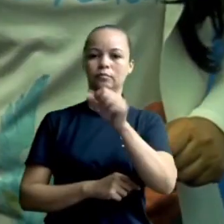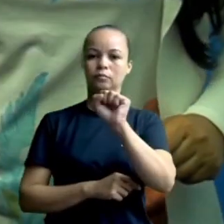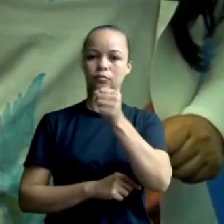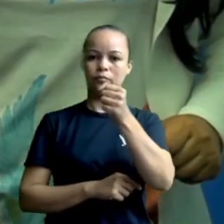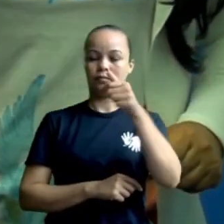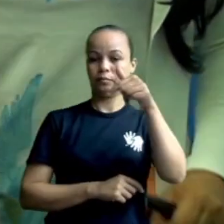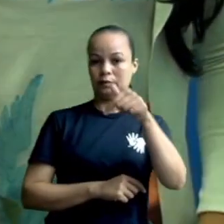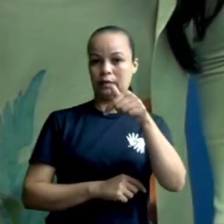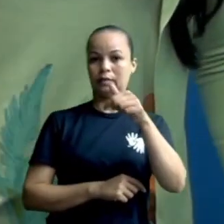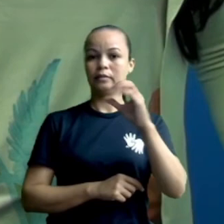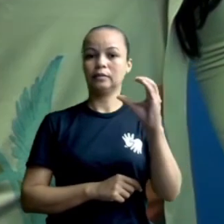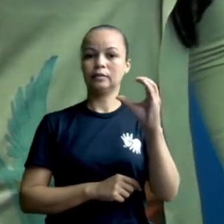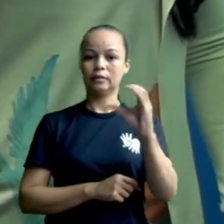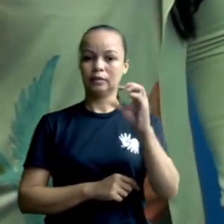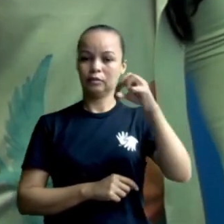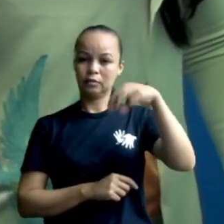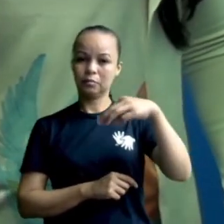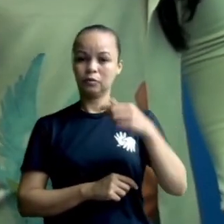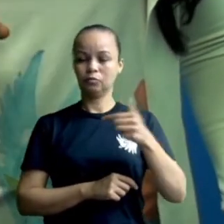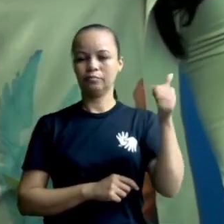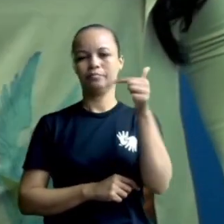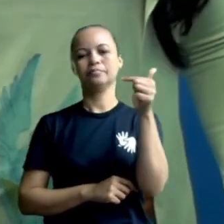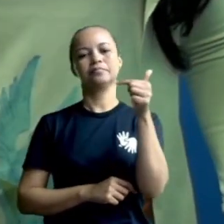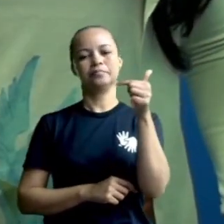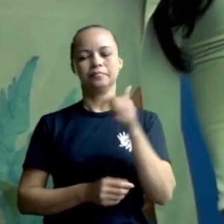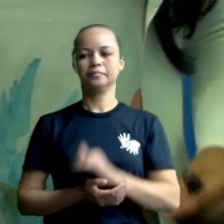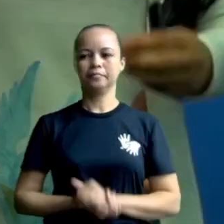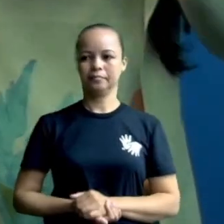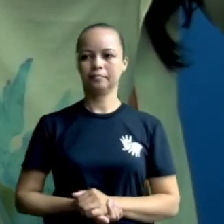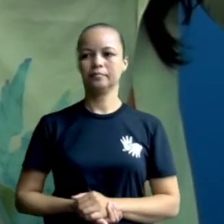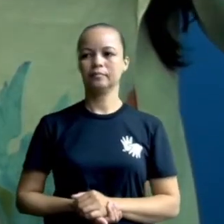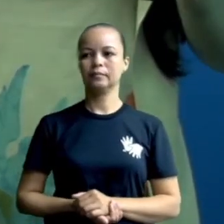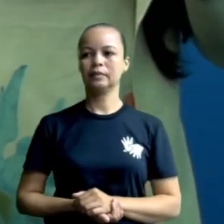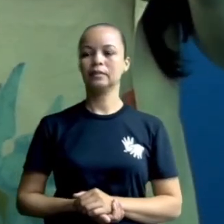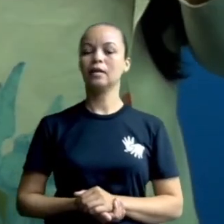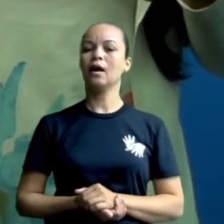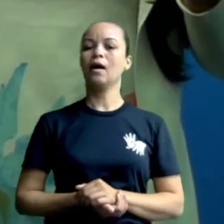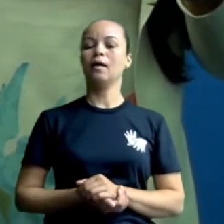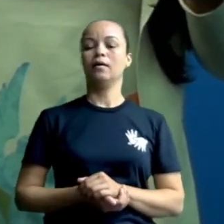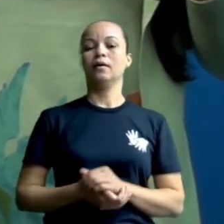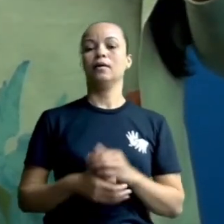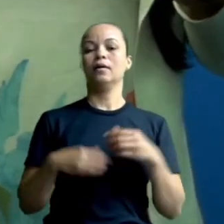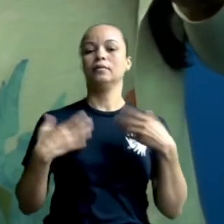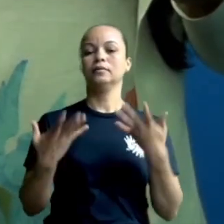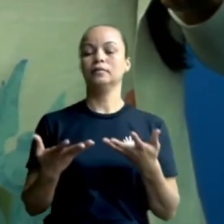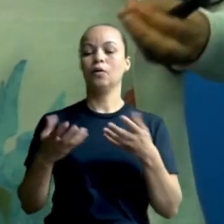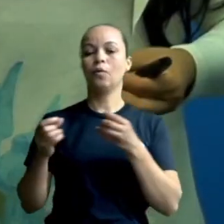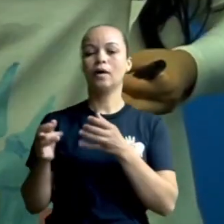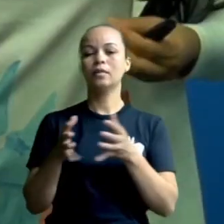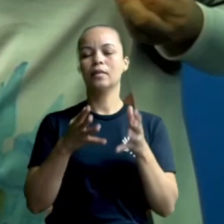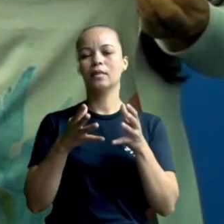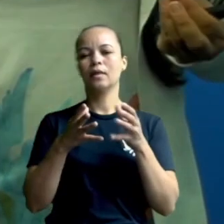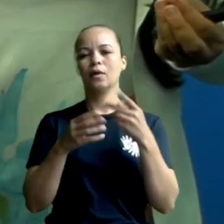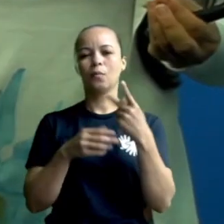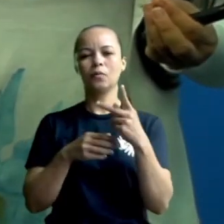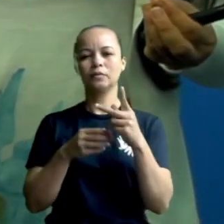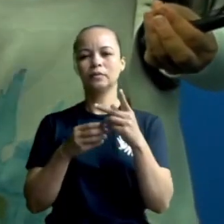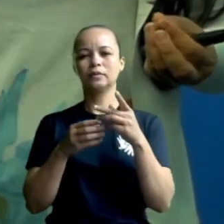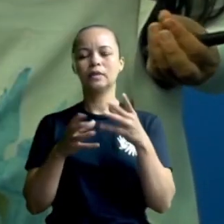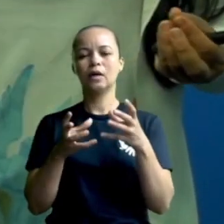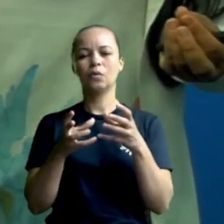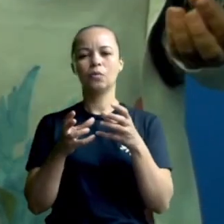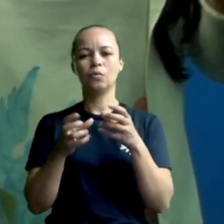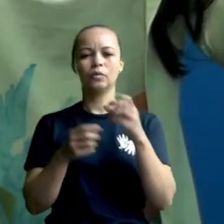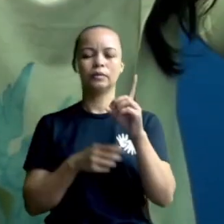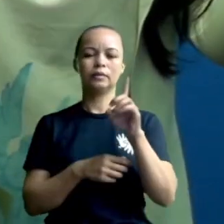287 centímetros quadrados. Então, a decomposição de figuras planas nada mais é do